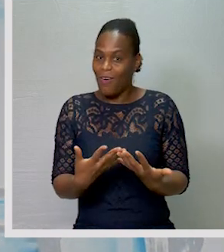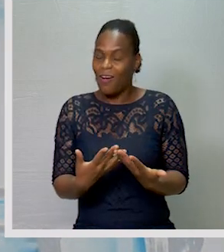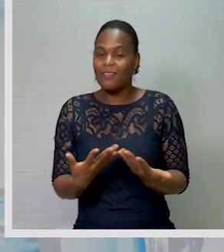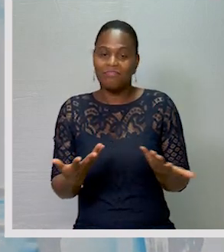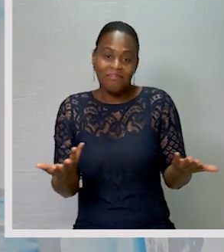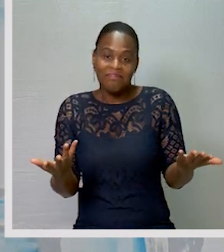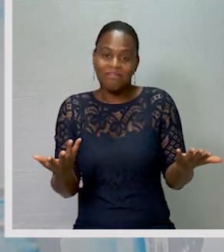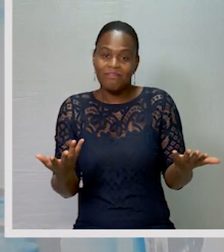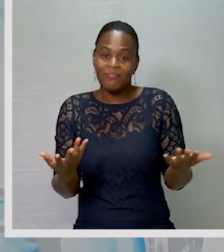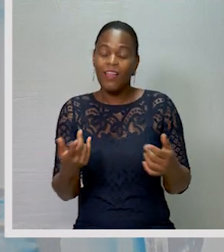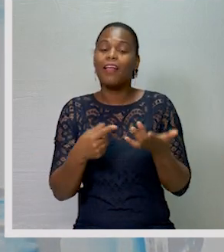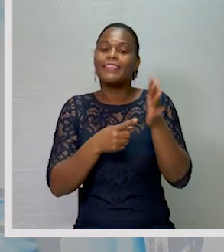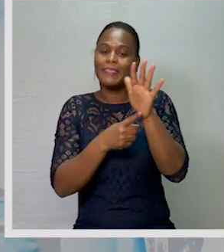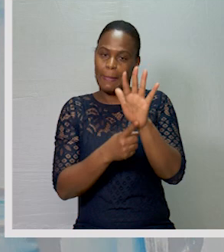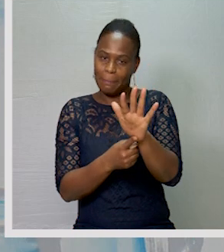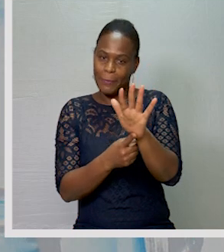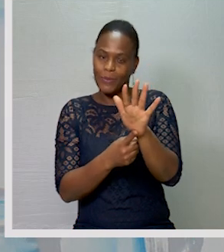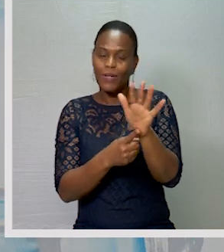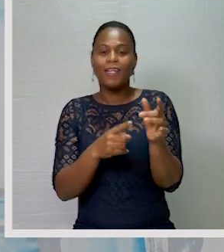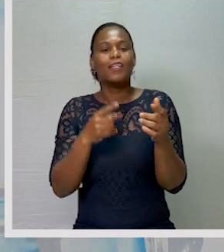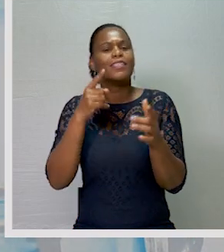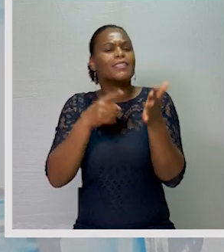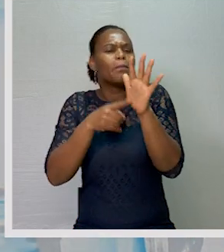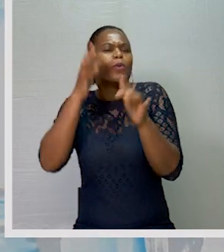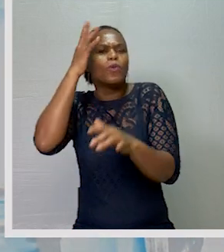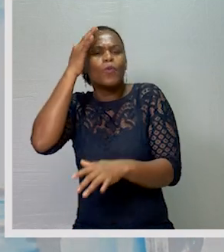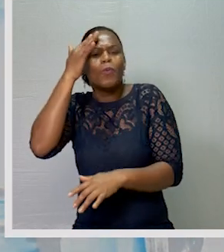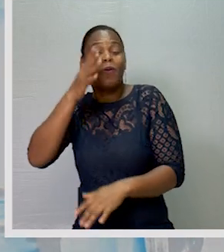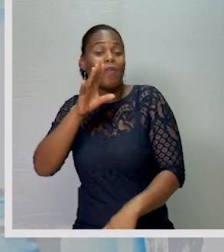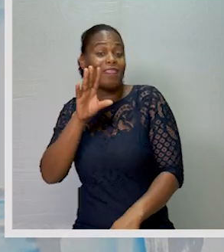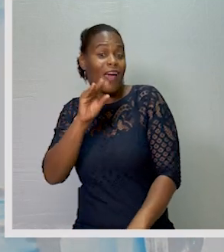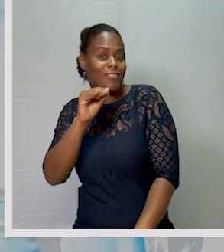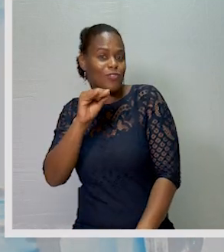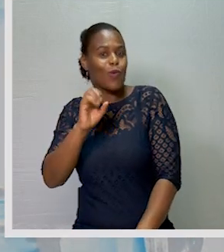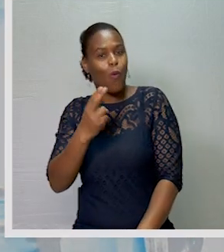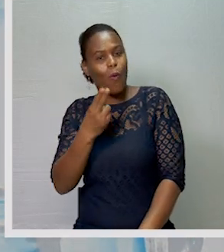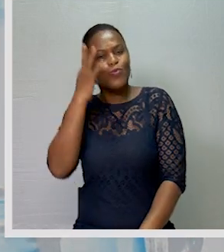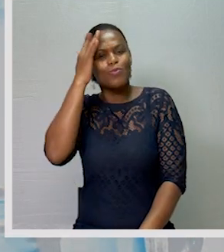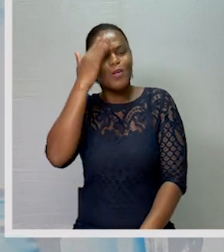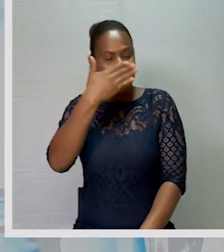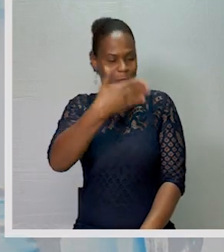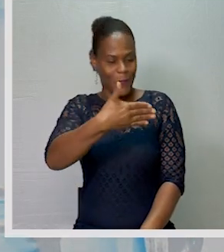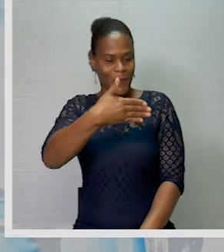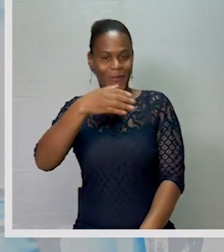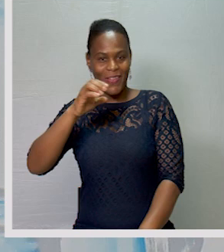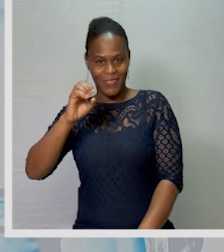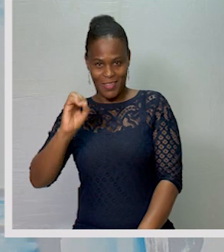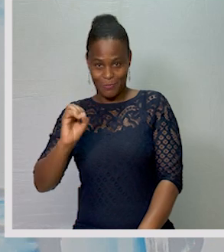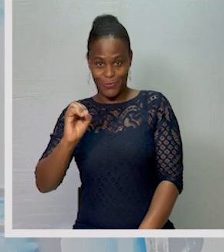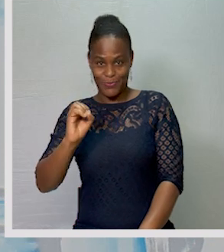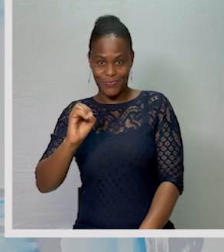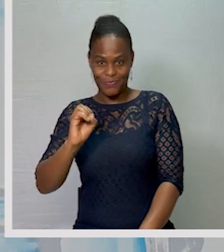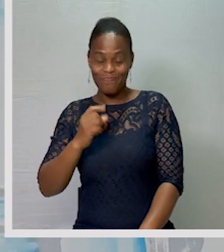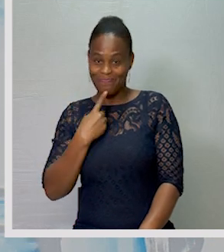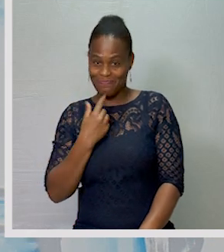Agora, vamos tomar como exemplo o número 10. O número 10, exato,